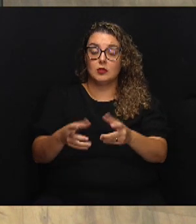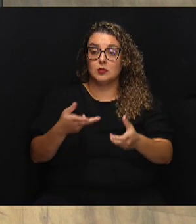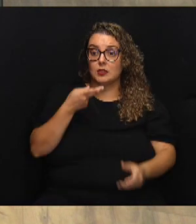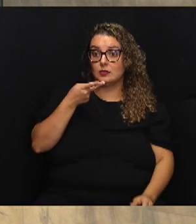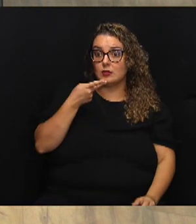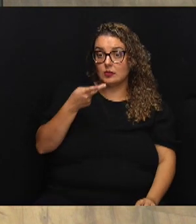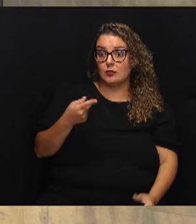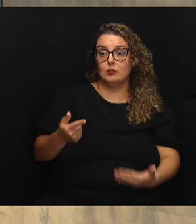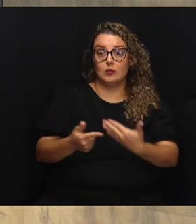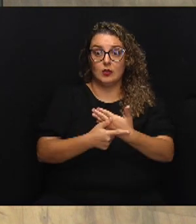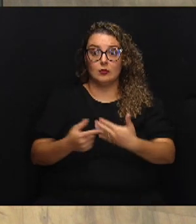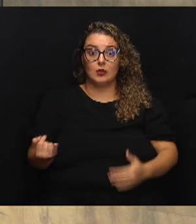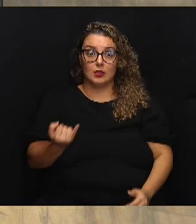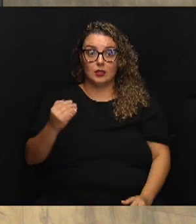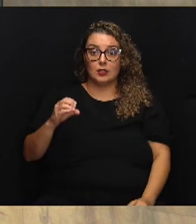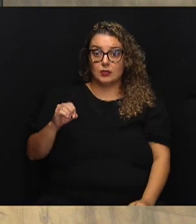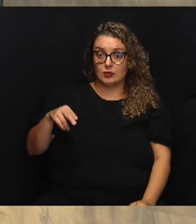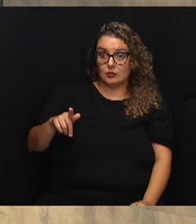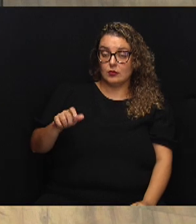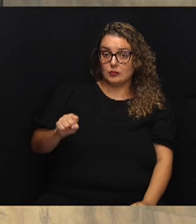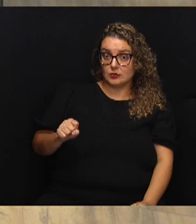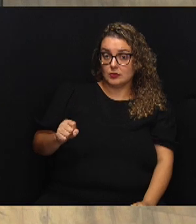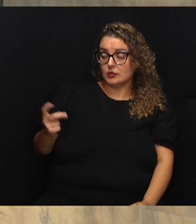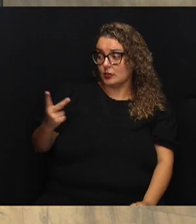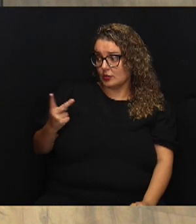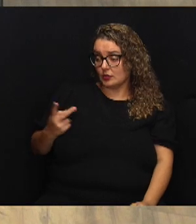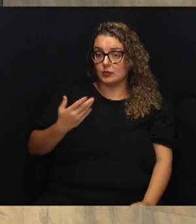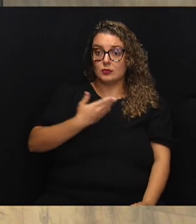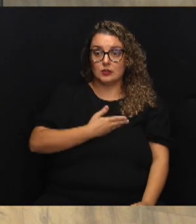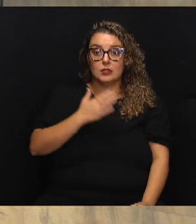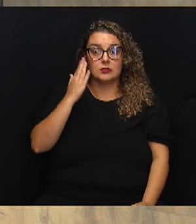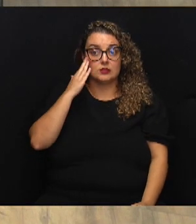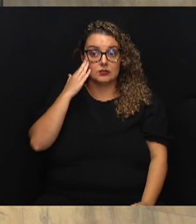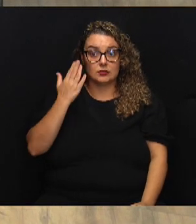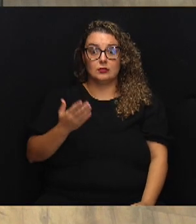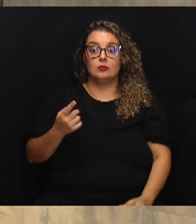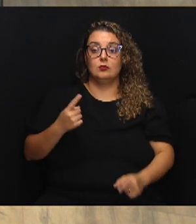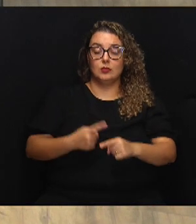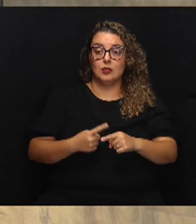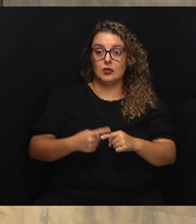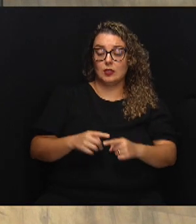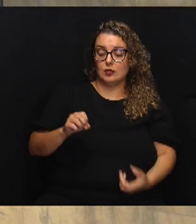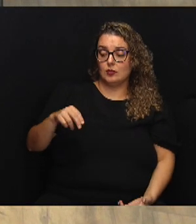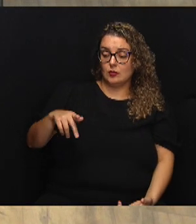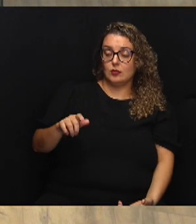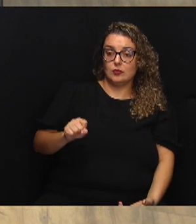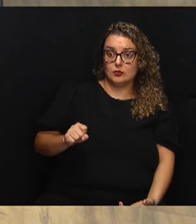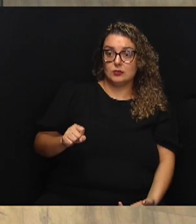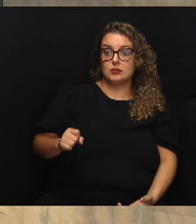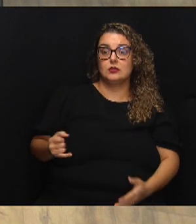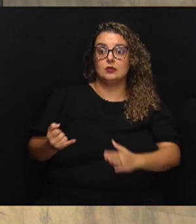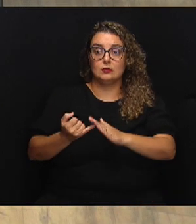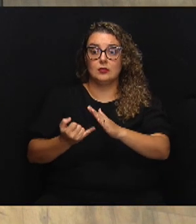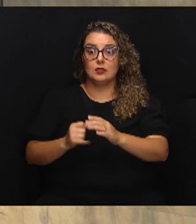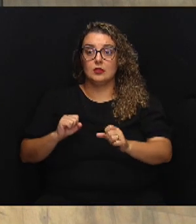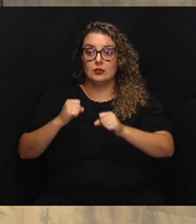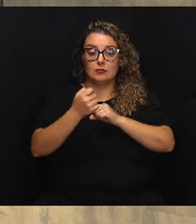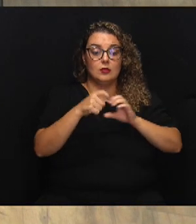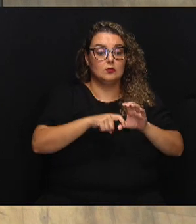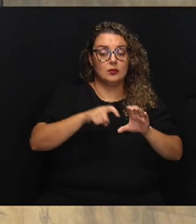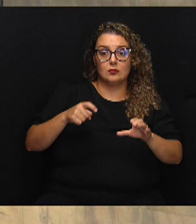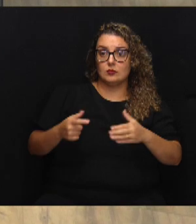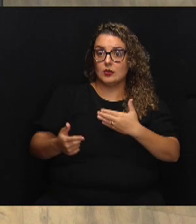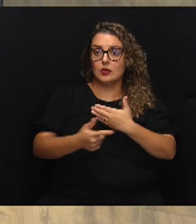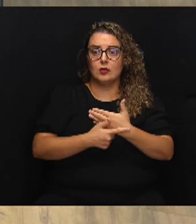papel importante das ONGs, que eu acho que os dois colegas aqui eles sabem, porque hoje as ONGs, as entidades, as protetoras independentes, elas fazem um